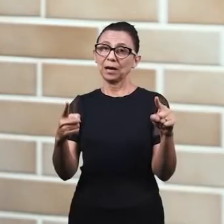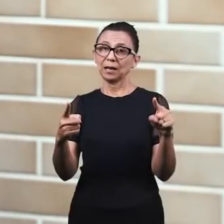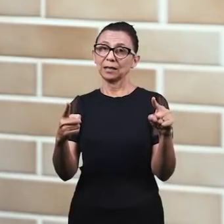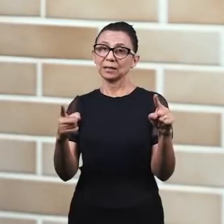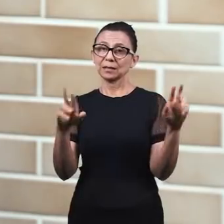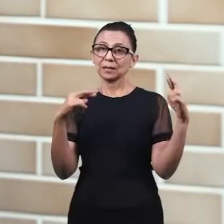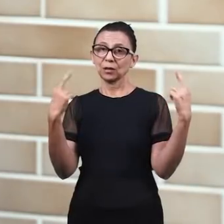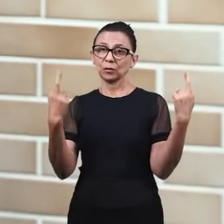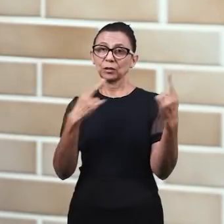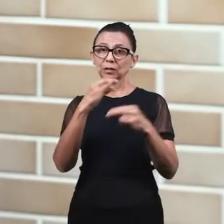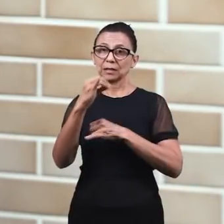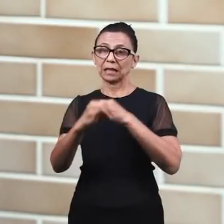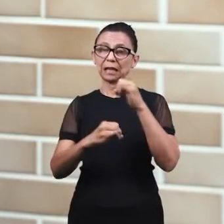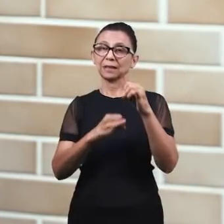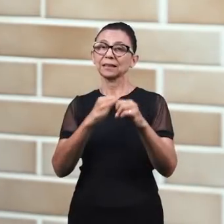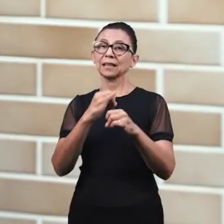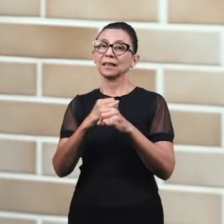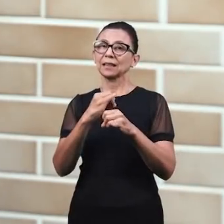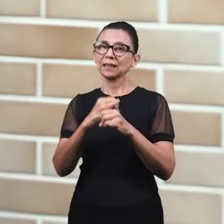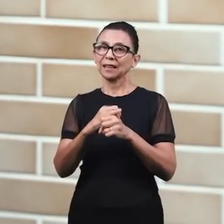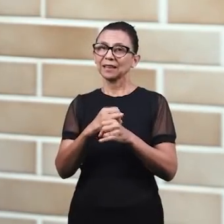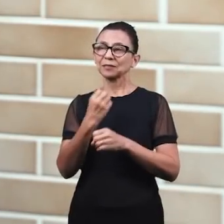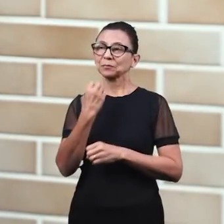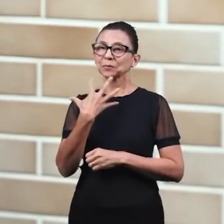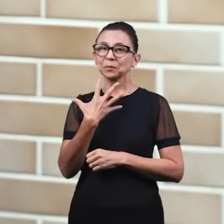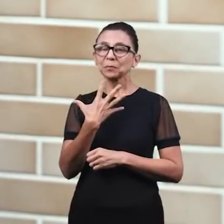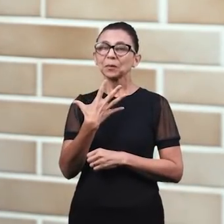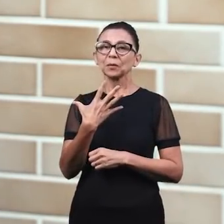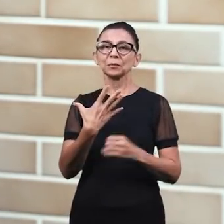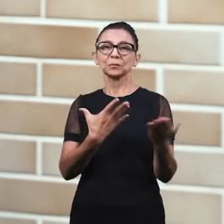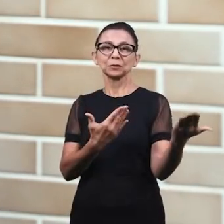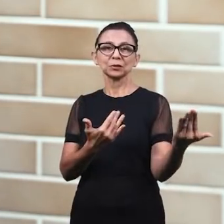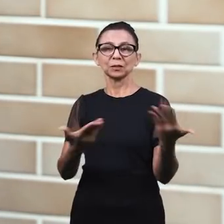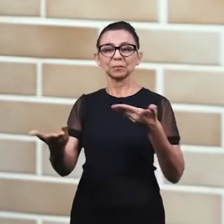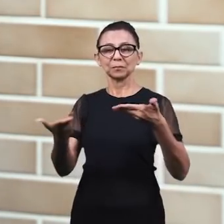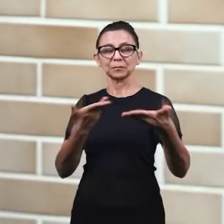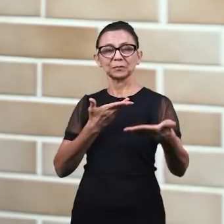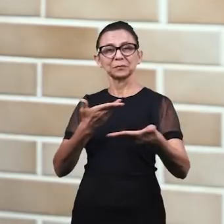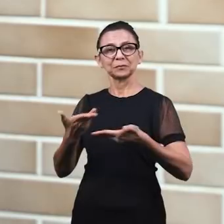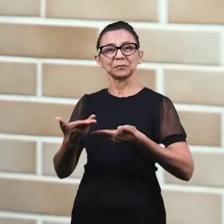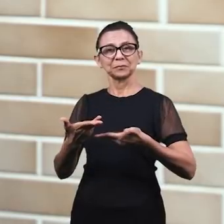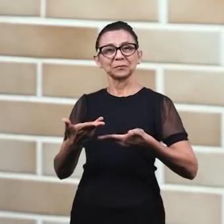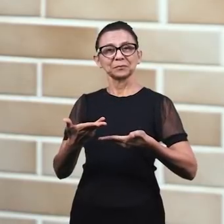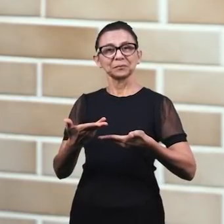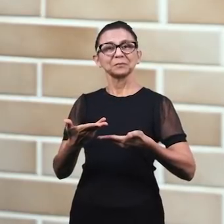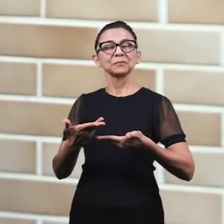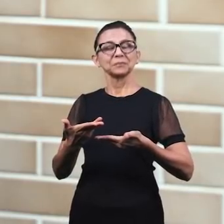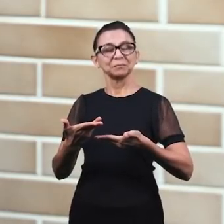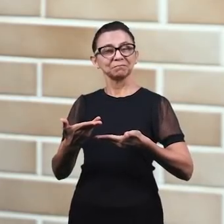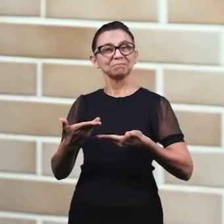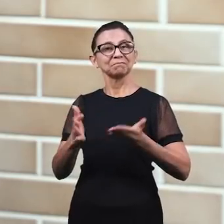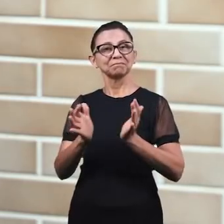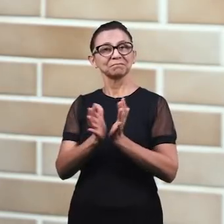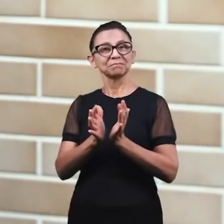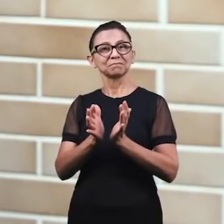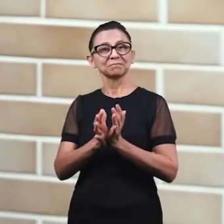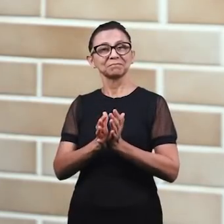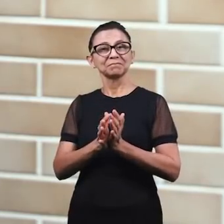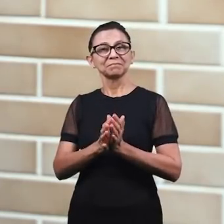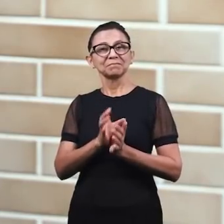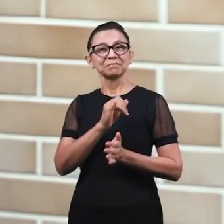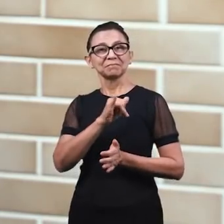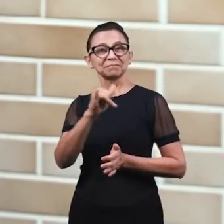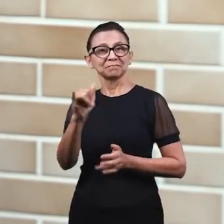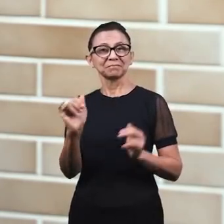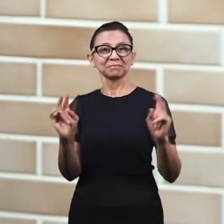reuniões online proporcionem para os jovens uma participação efetiva na escola bíblica dominical, que eles têm chamado